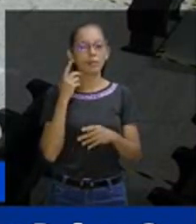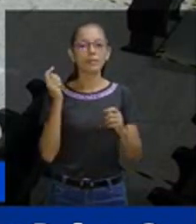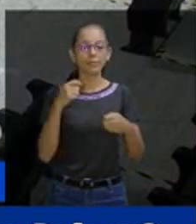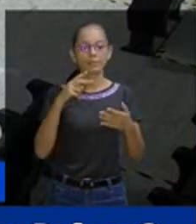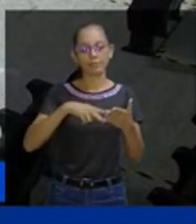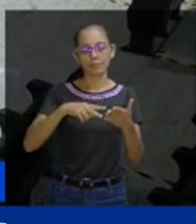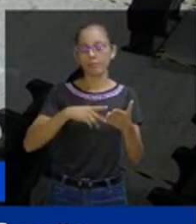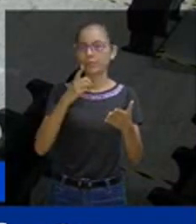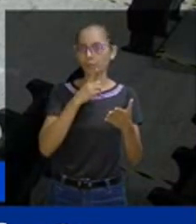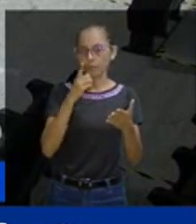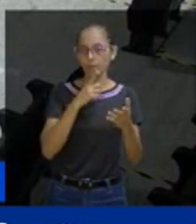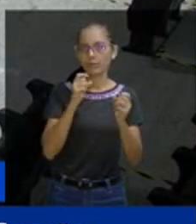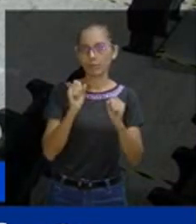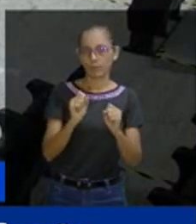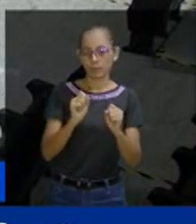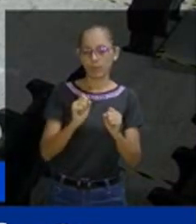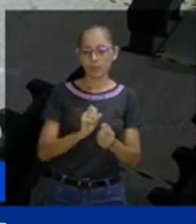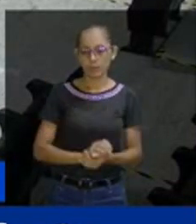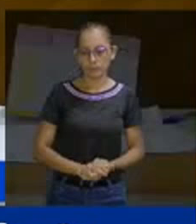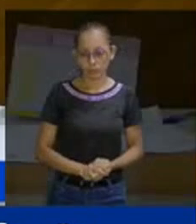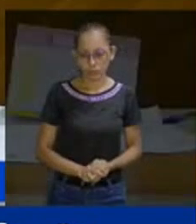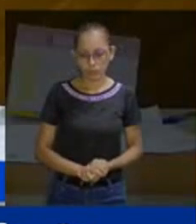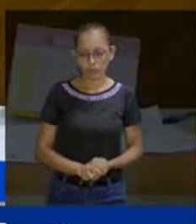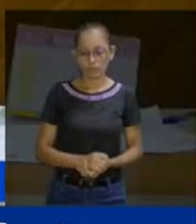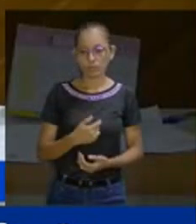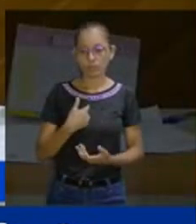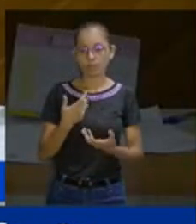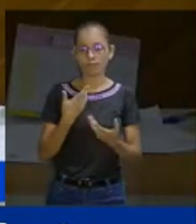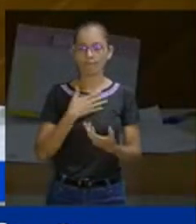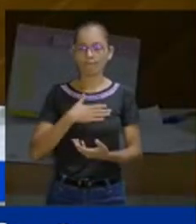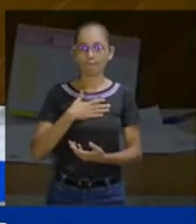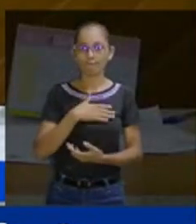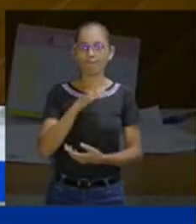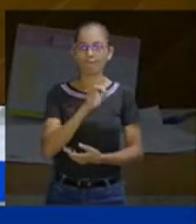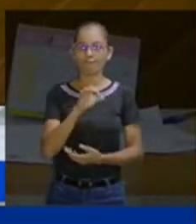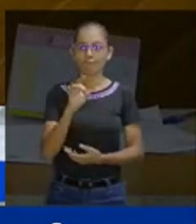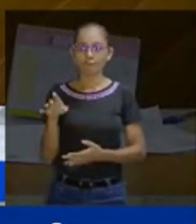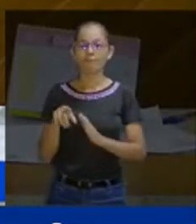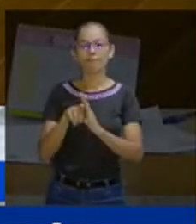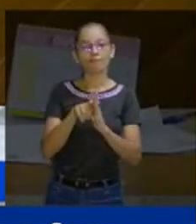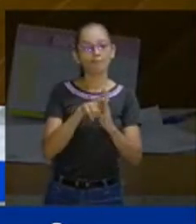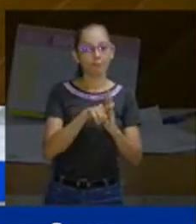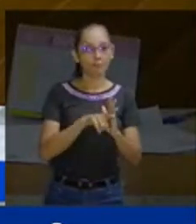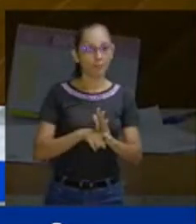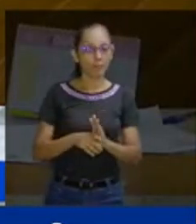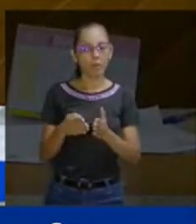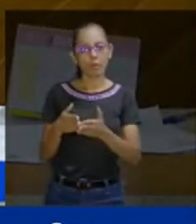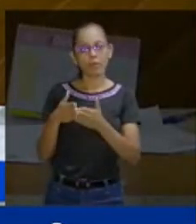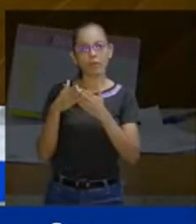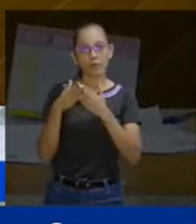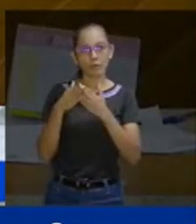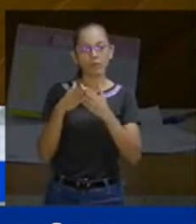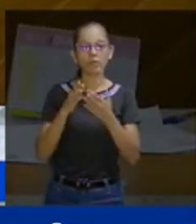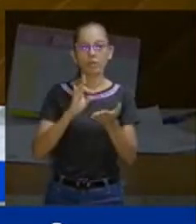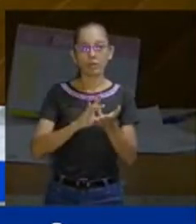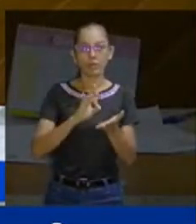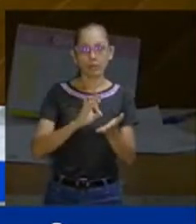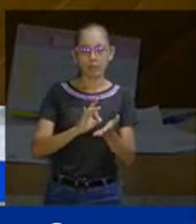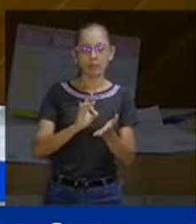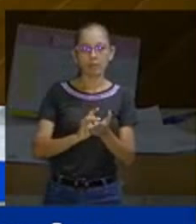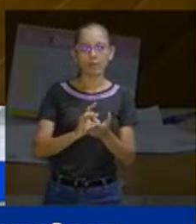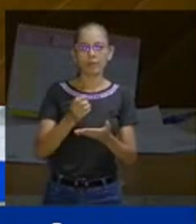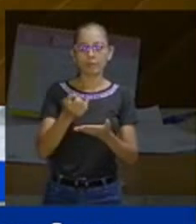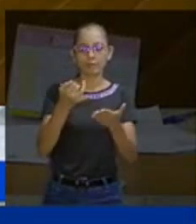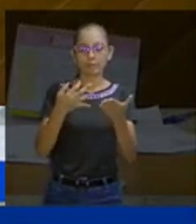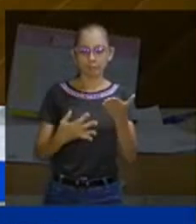oportuna. Pode ser? Então, eu gostaria que cada colega analisasse, que realmente consta no pedido de afastamento, que seja